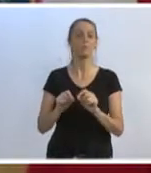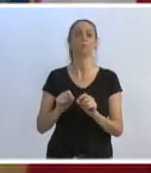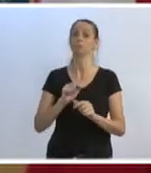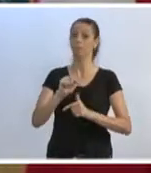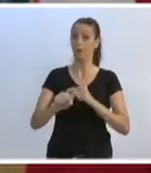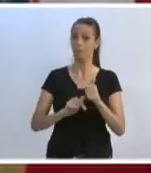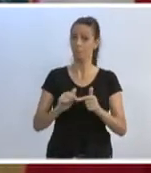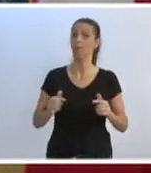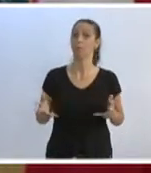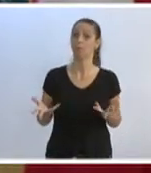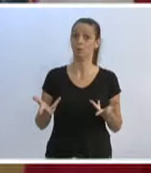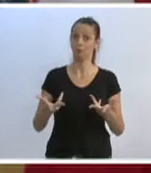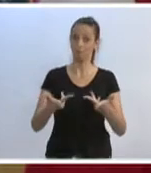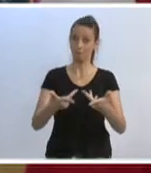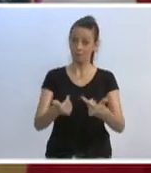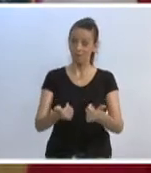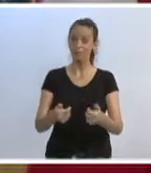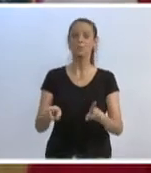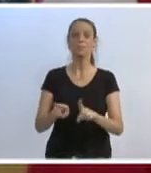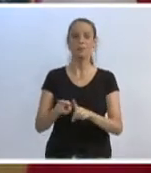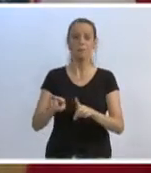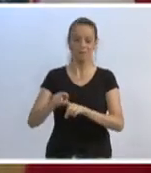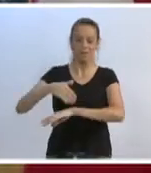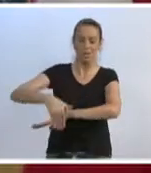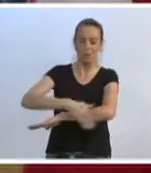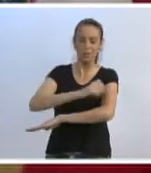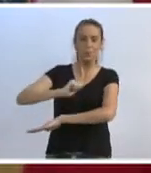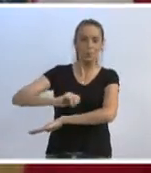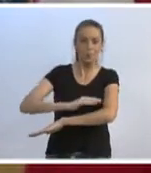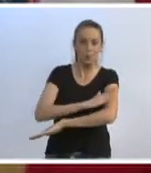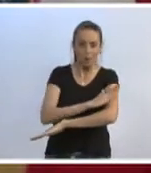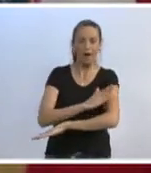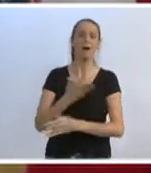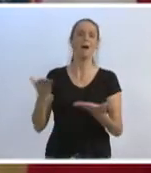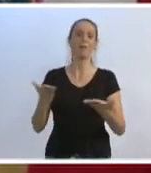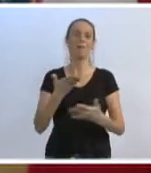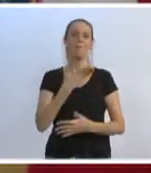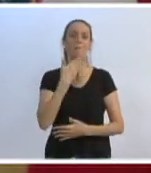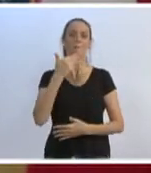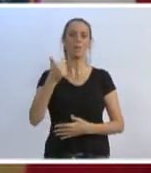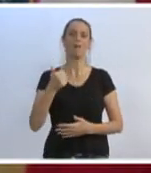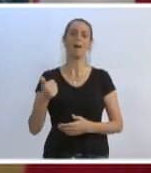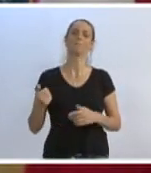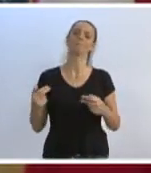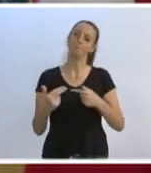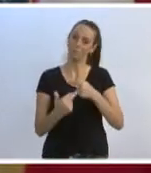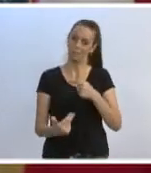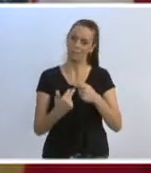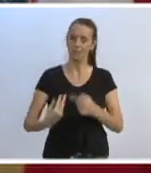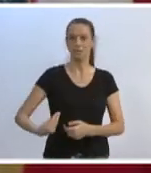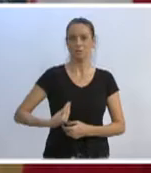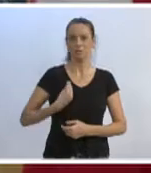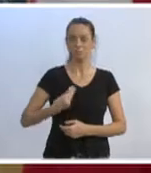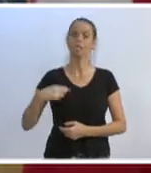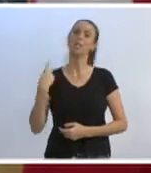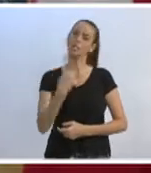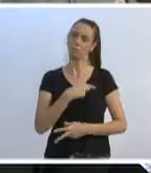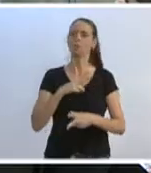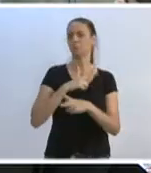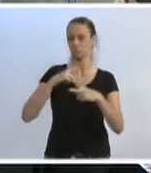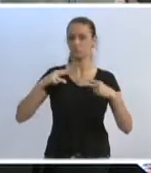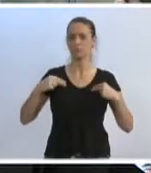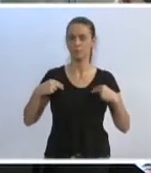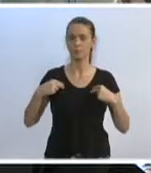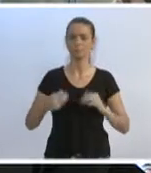e dando uma qualidade de vida melhor é o que todos nós merecemos e precisamos ter conseguido aparte o vereador